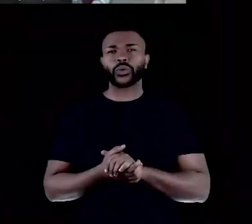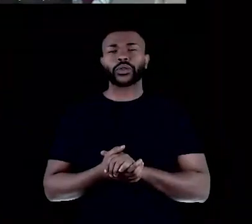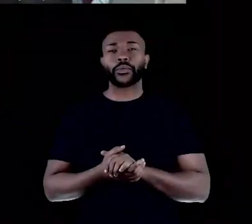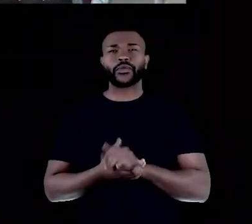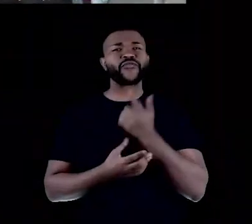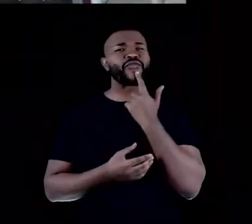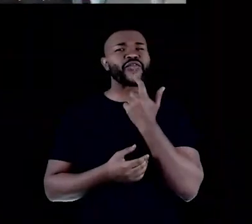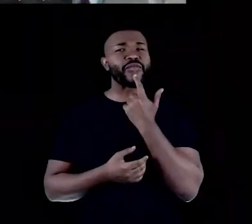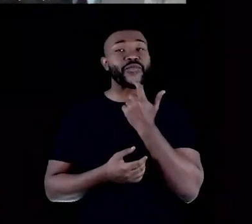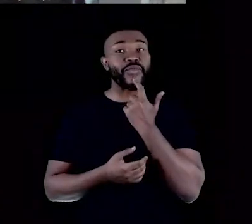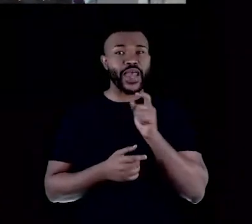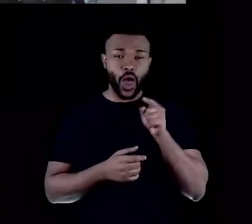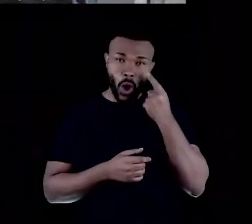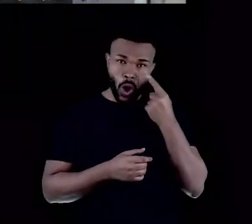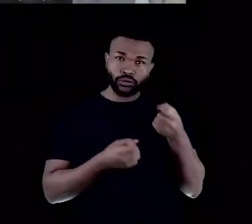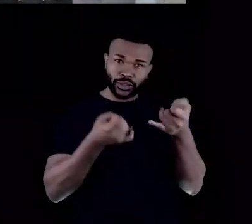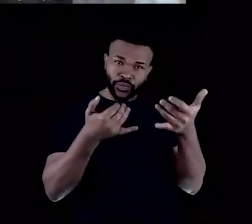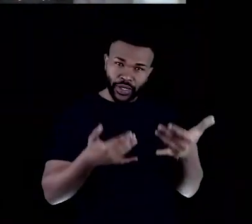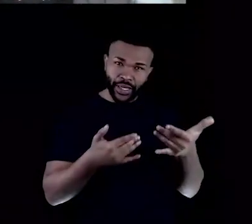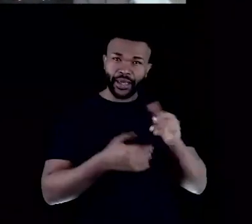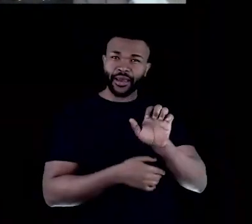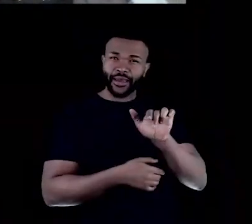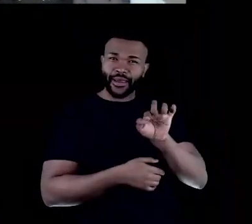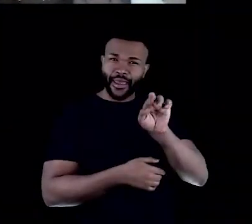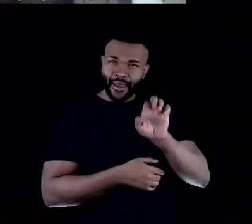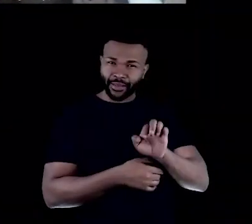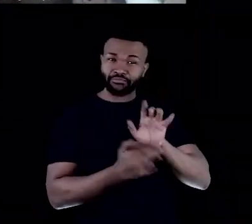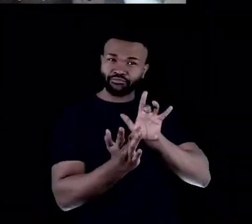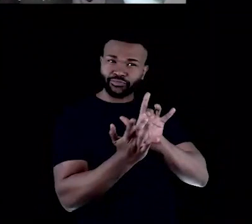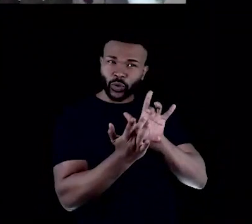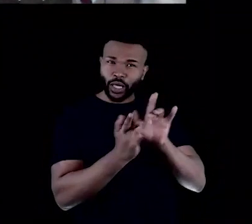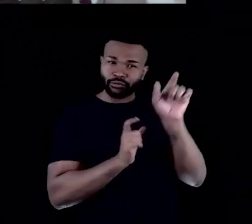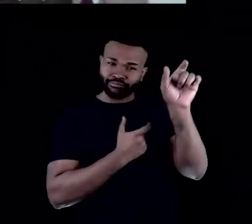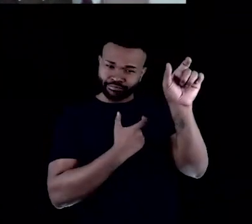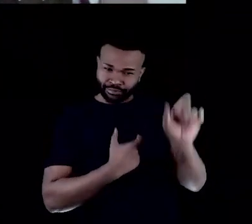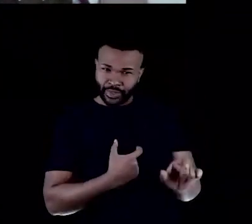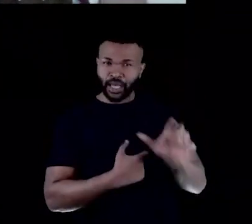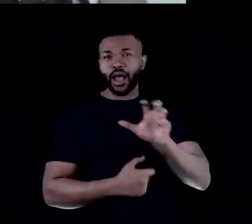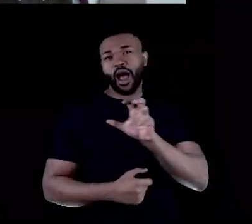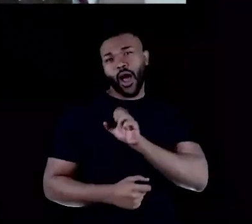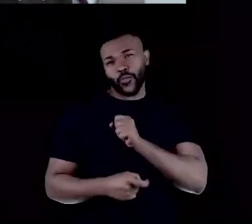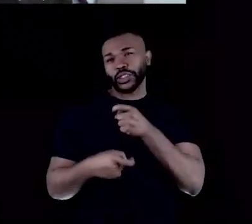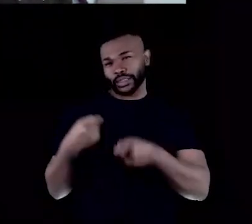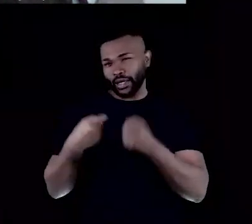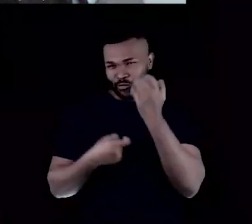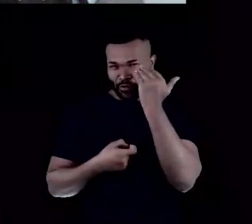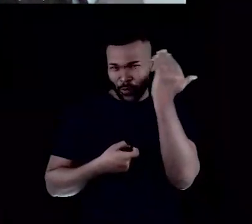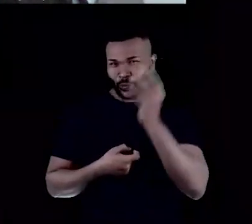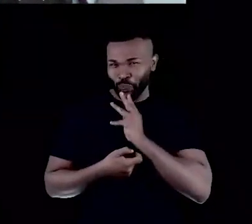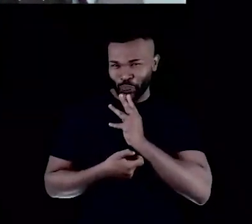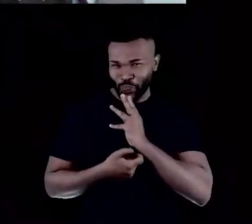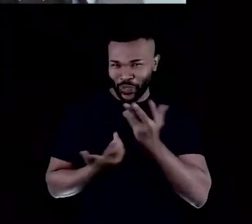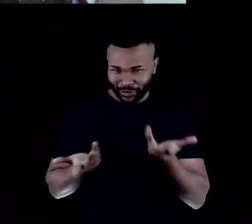Por que o centelha está na parte vermelha? O entre, ele fala meio que de relações interpessoais, assim, né? O famoso amor e sexo,